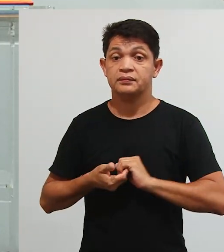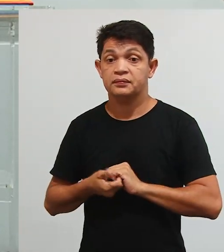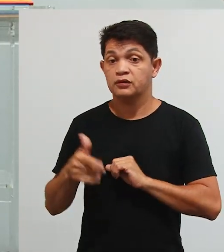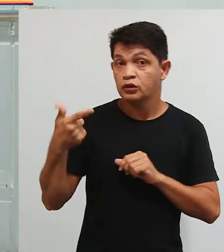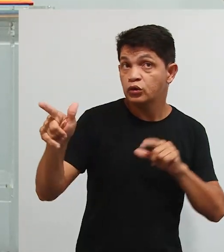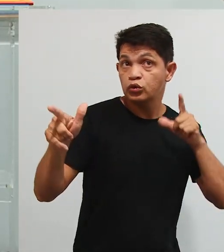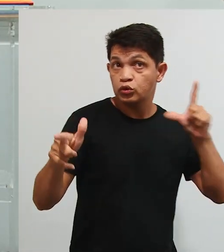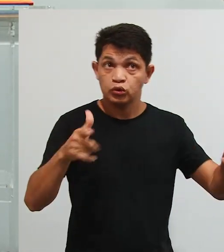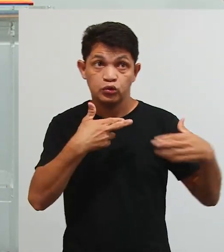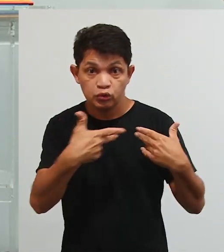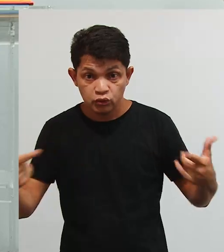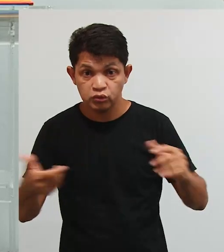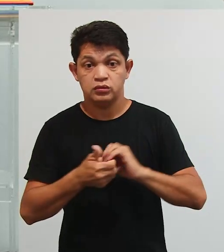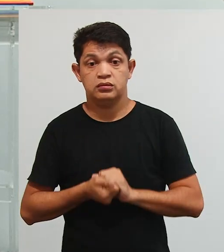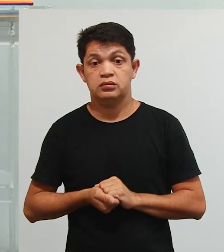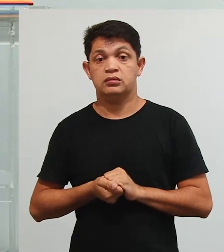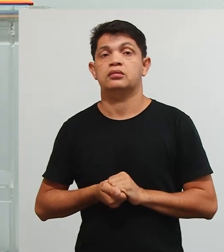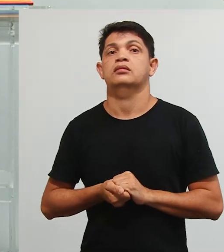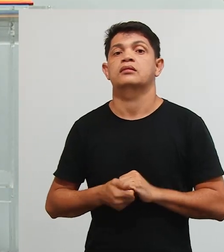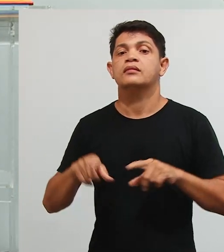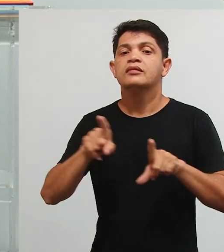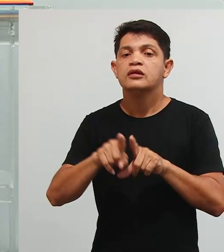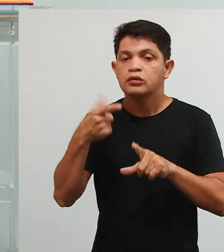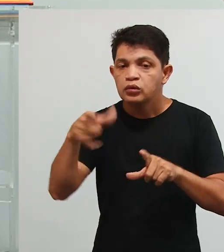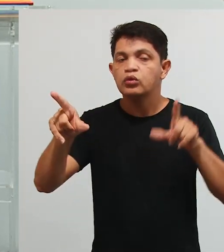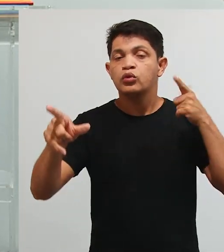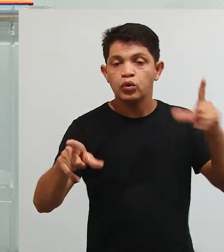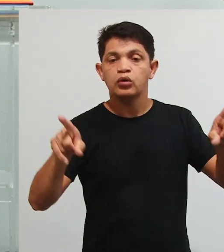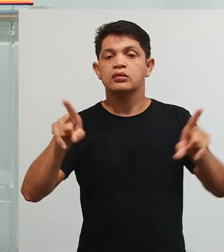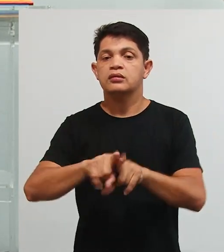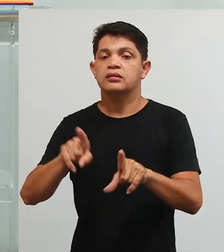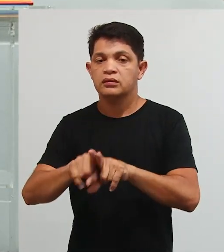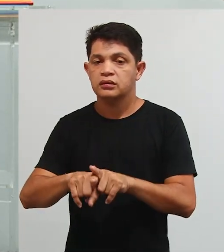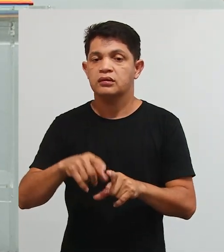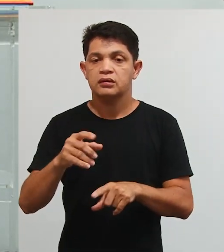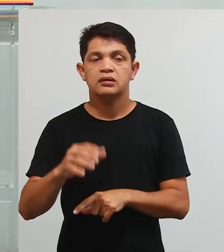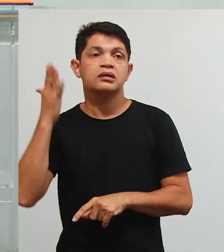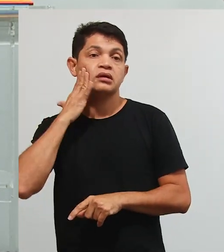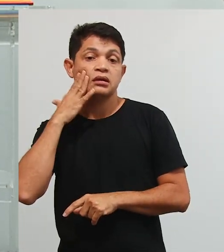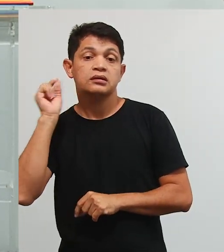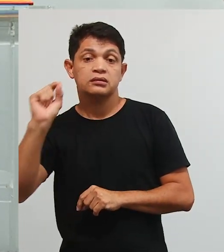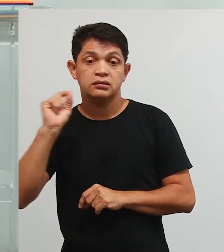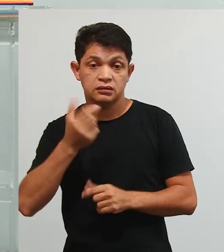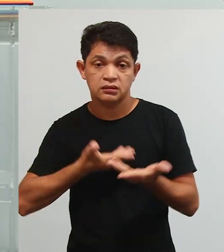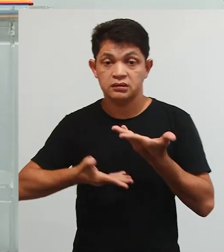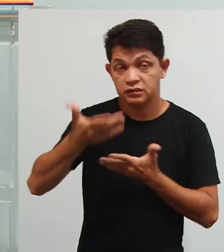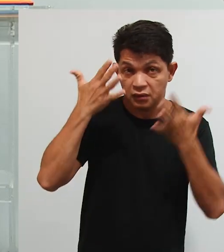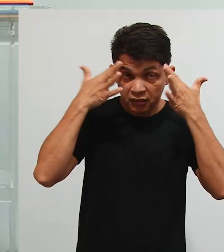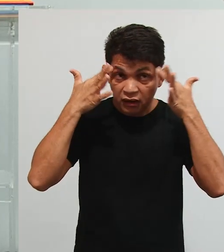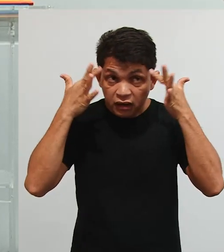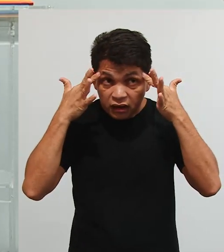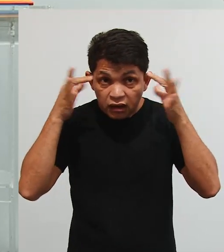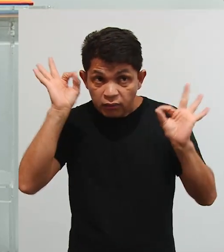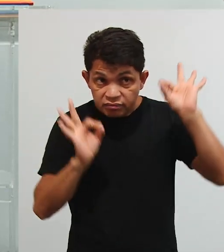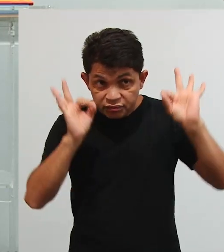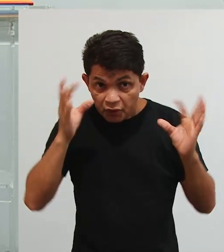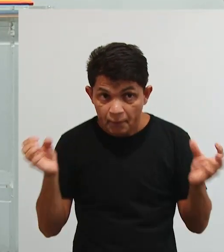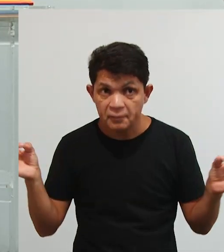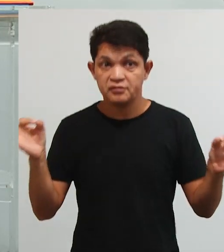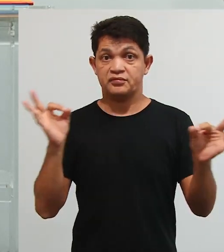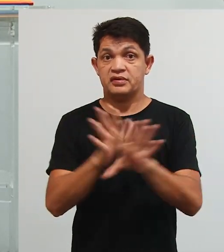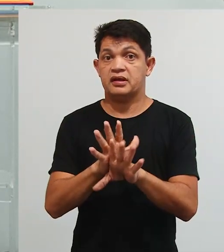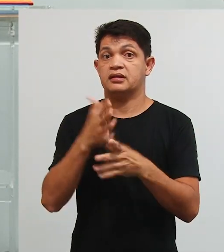educação. Por isso que nós nos pautamos por essa perspectiva. Então, de modo geral, essas são as 4 etapas